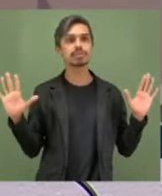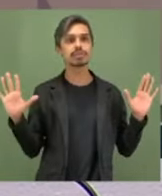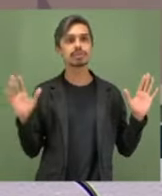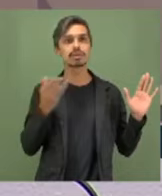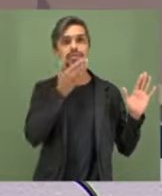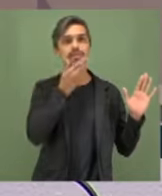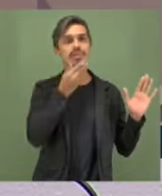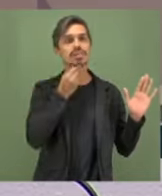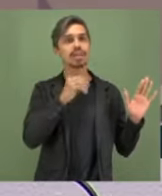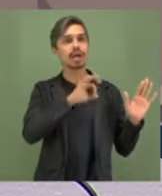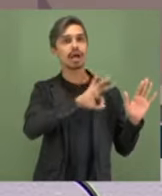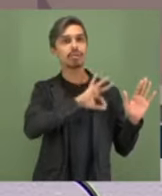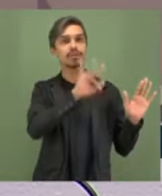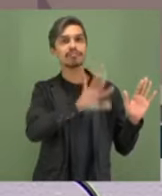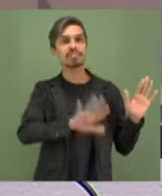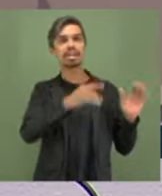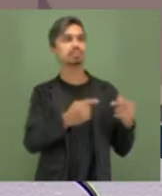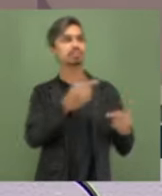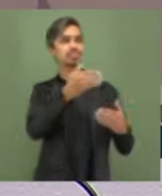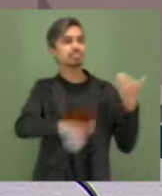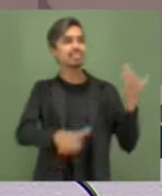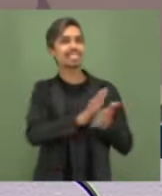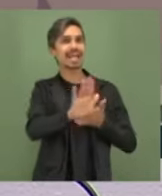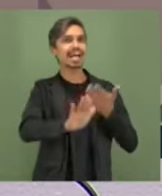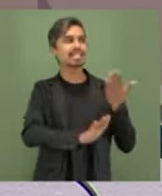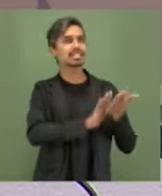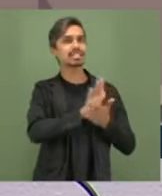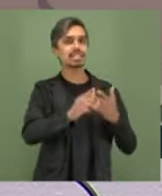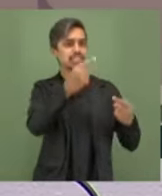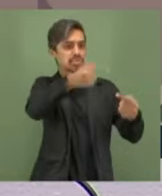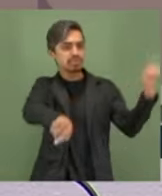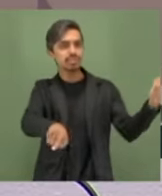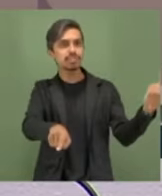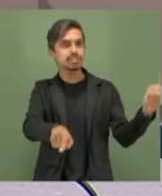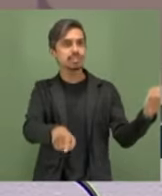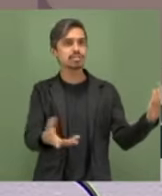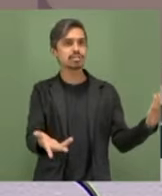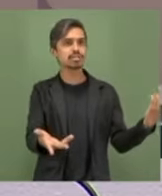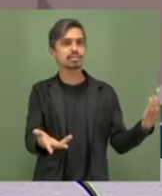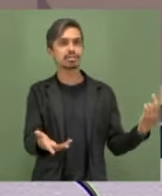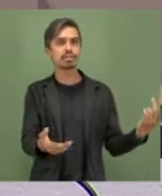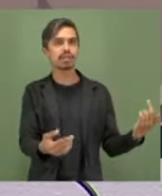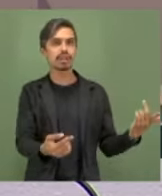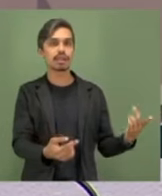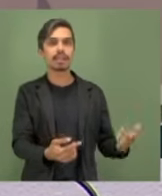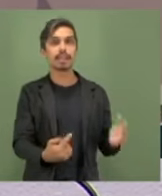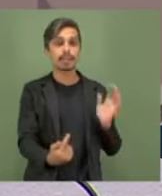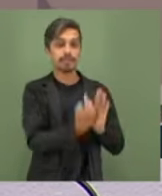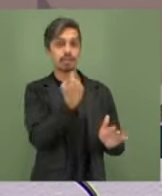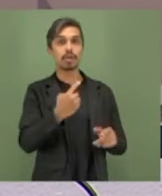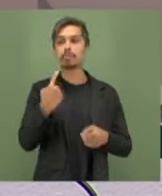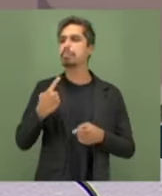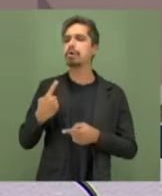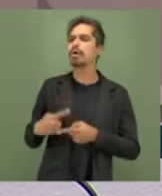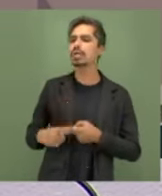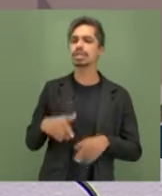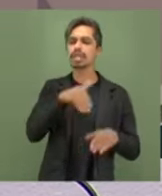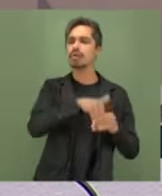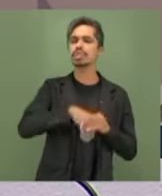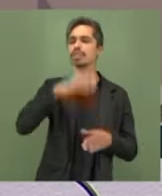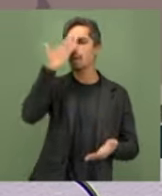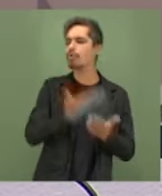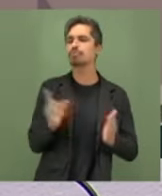Federal não tem nada a ver com o que eu penso sobre eles. Nada a ver. Questionaram-me porque é que as urnas não são confiáveis.